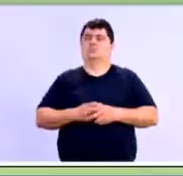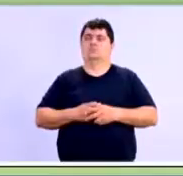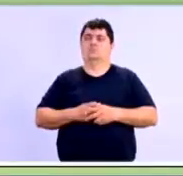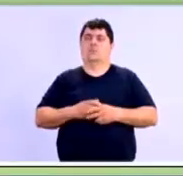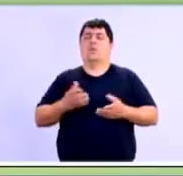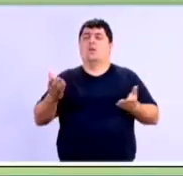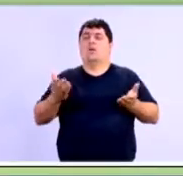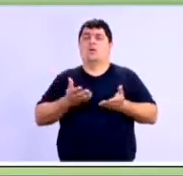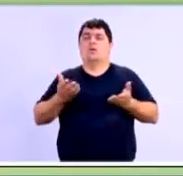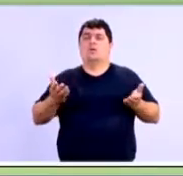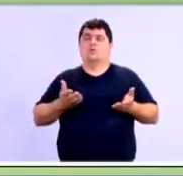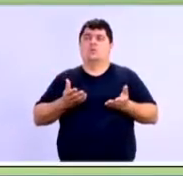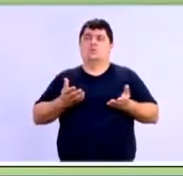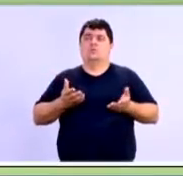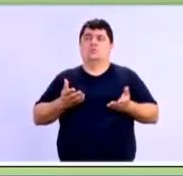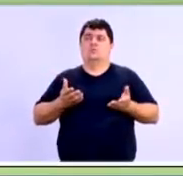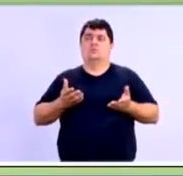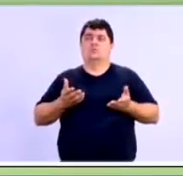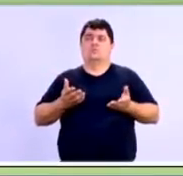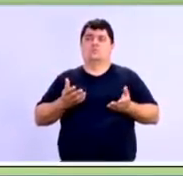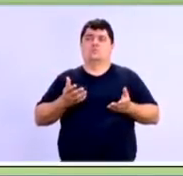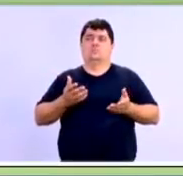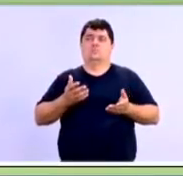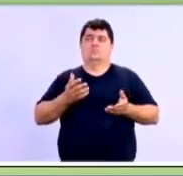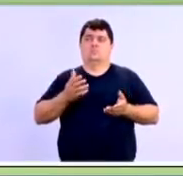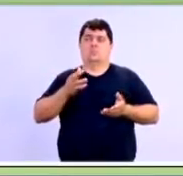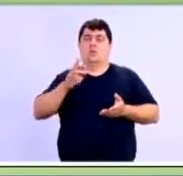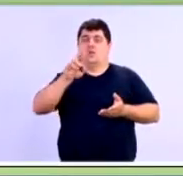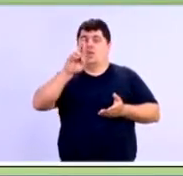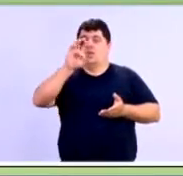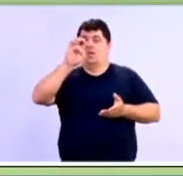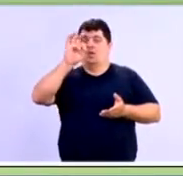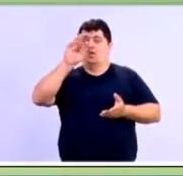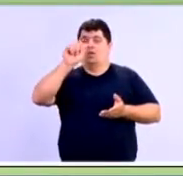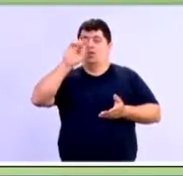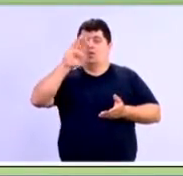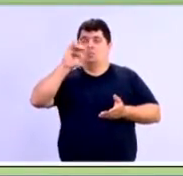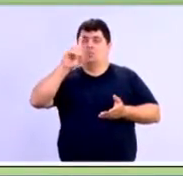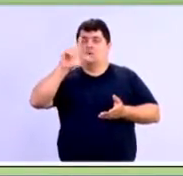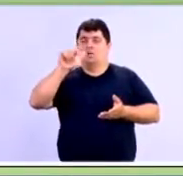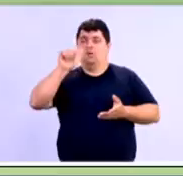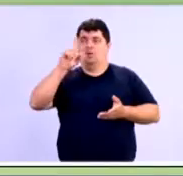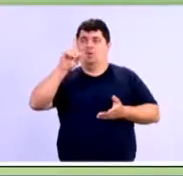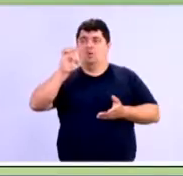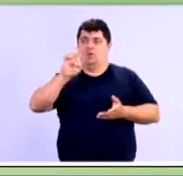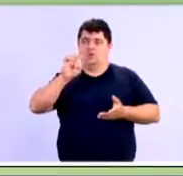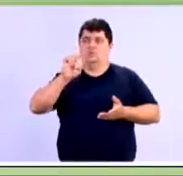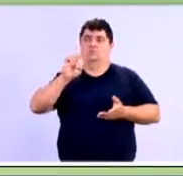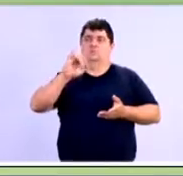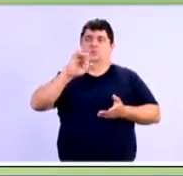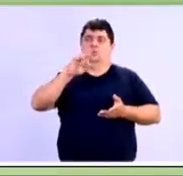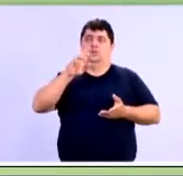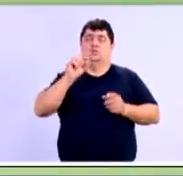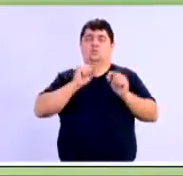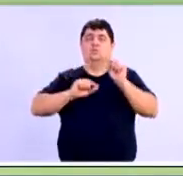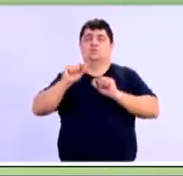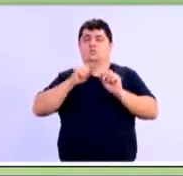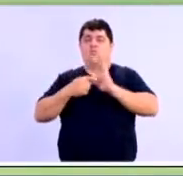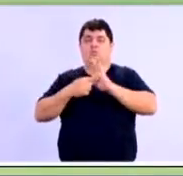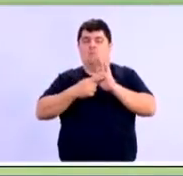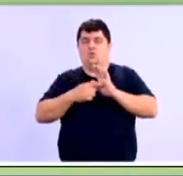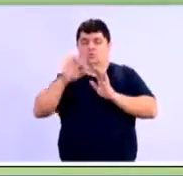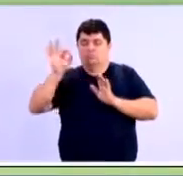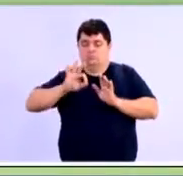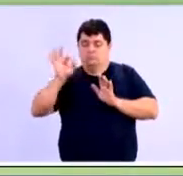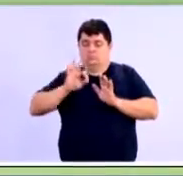E agora a gente vai falar de outra coisa diferente, que é a rentabilidade. Esses índices indicam o percentual